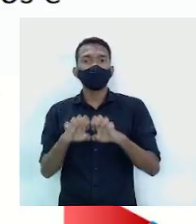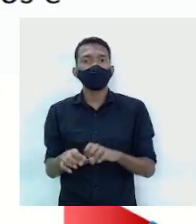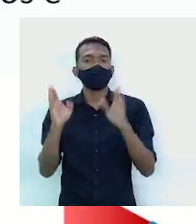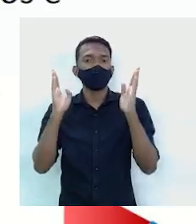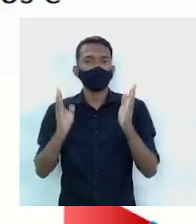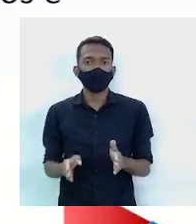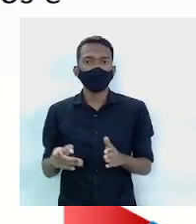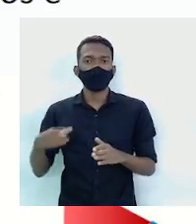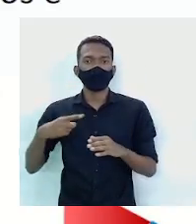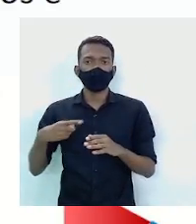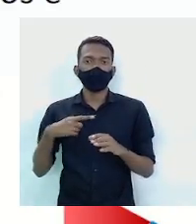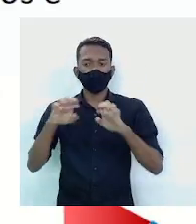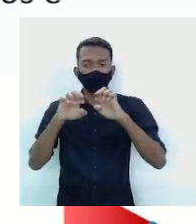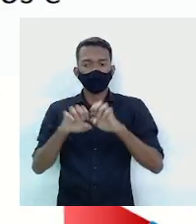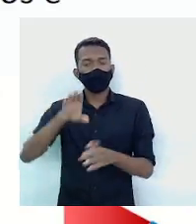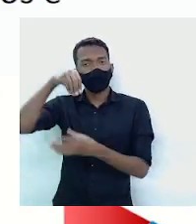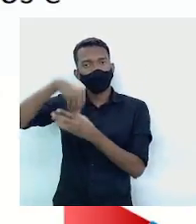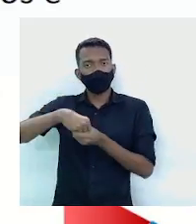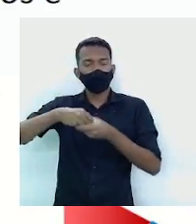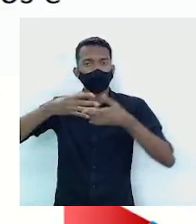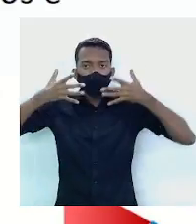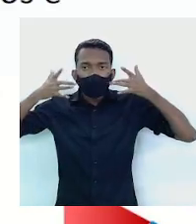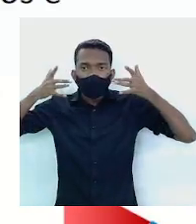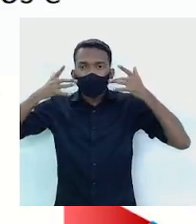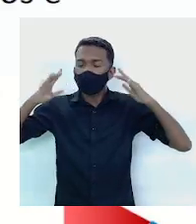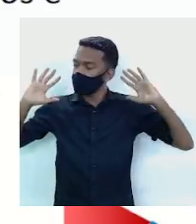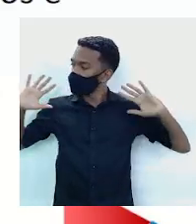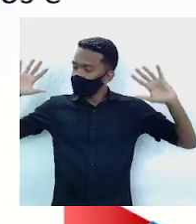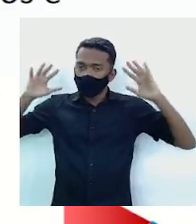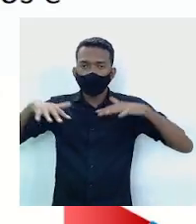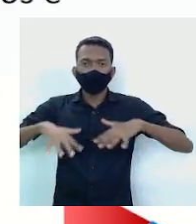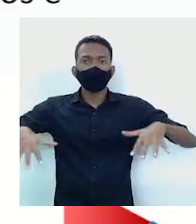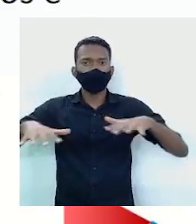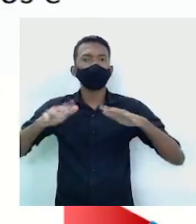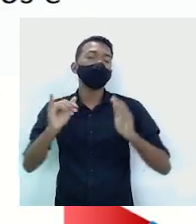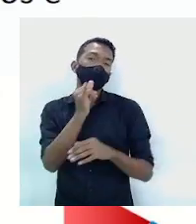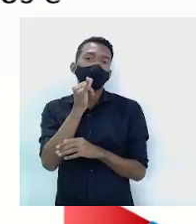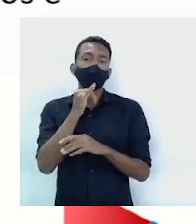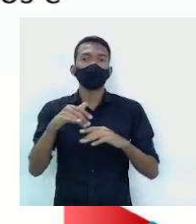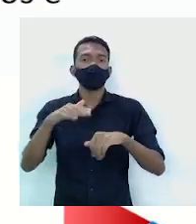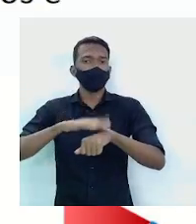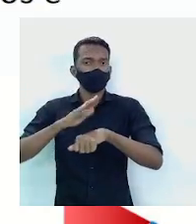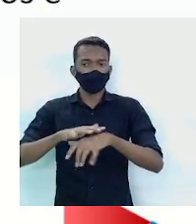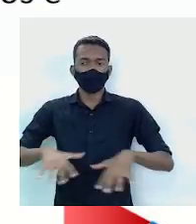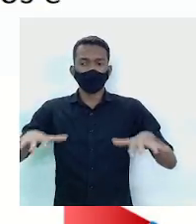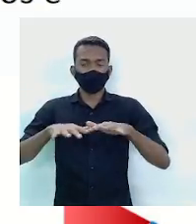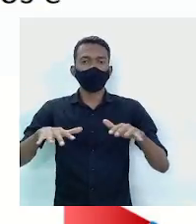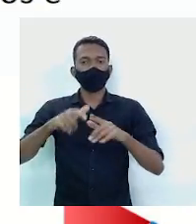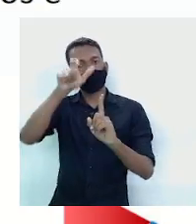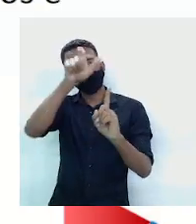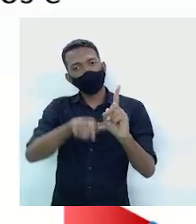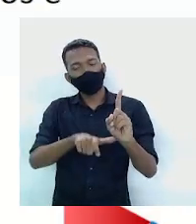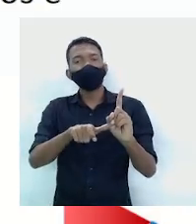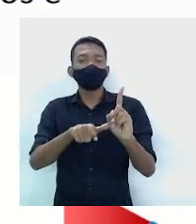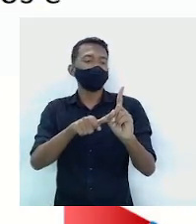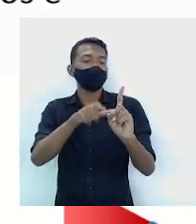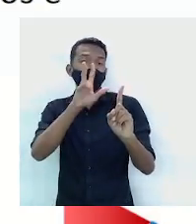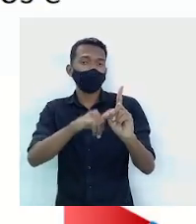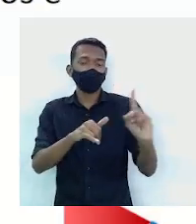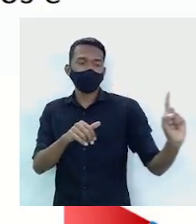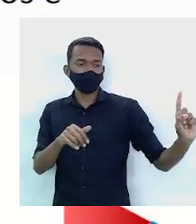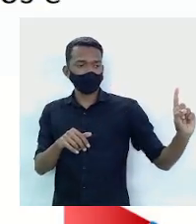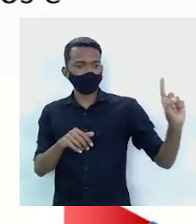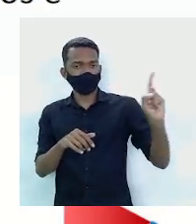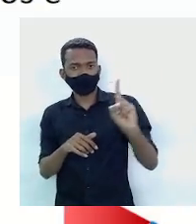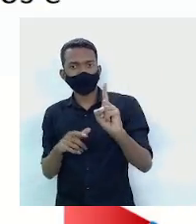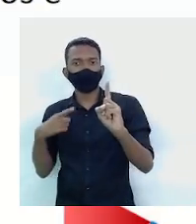lá durante aquela cena, né? Vai dizer mais ou menos, naquele momento o ator X ele vai estar